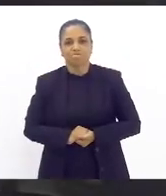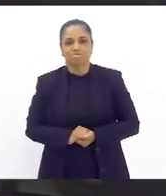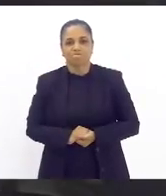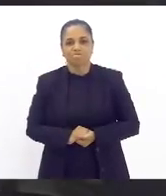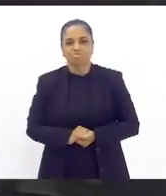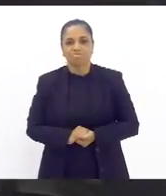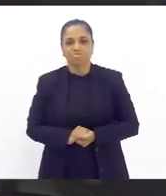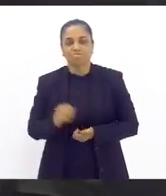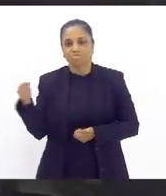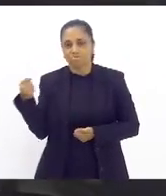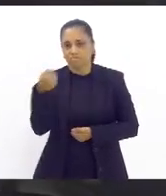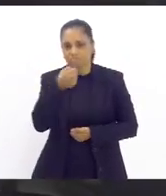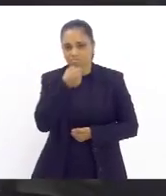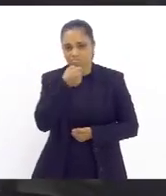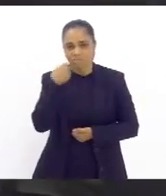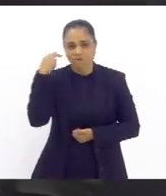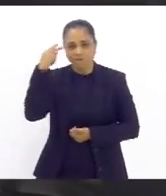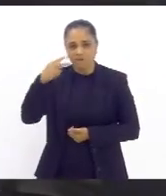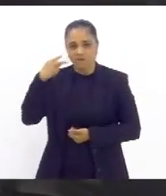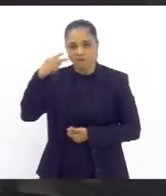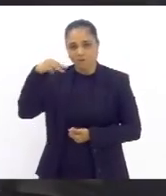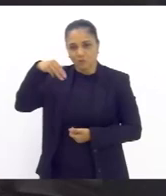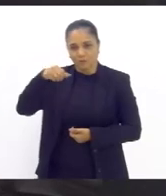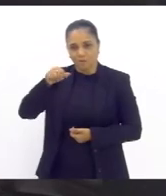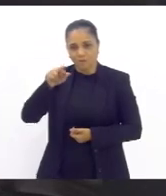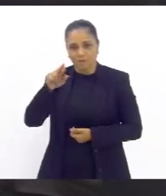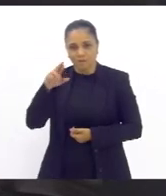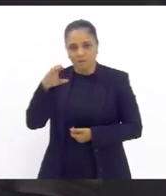agora com a palavra Vereador Marcelo